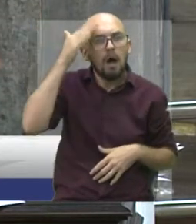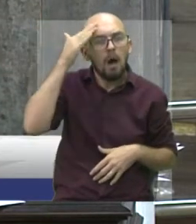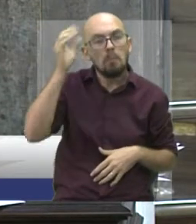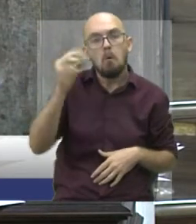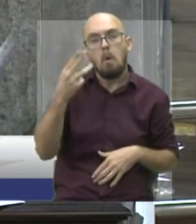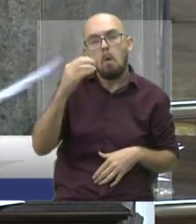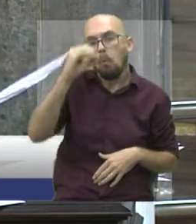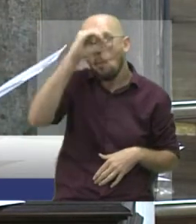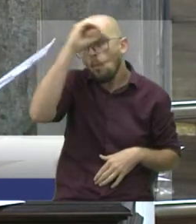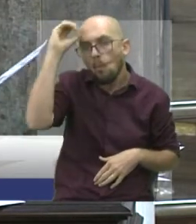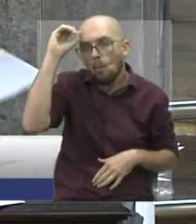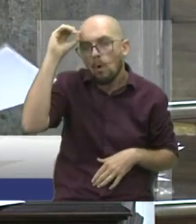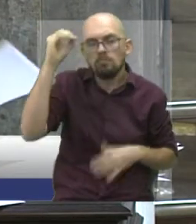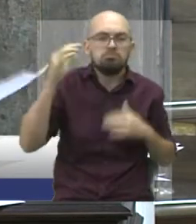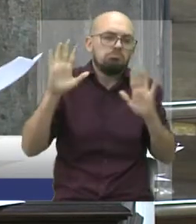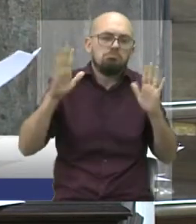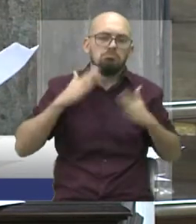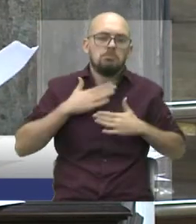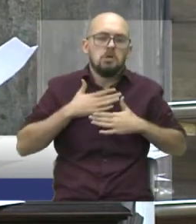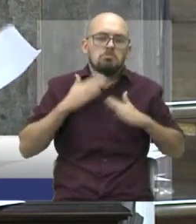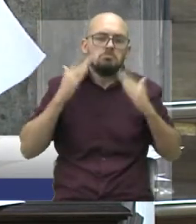não, eu não sei dizer.